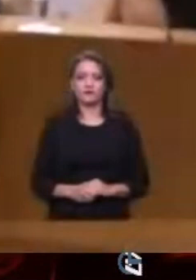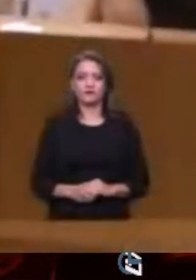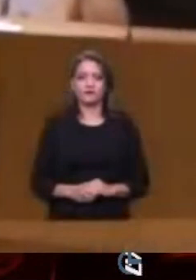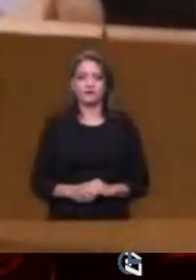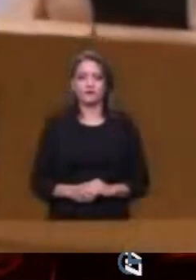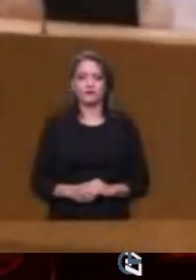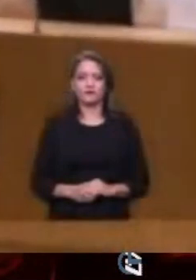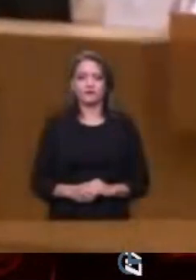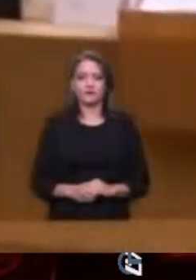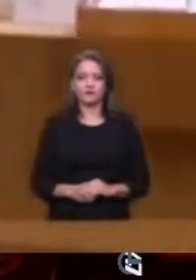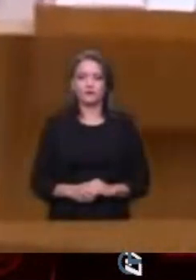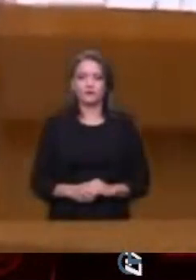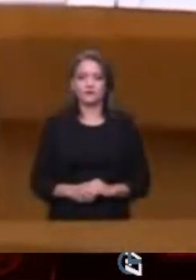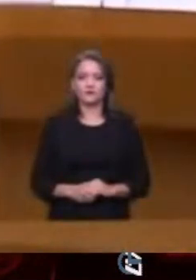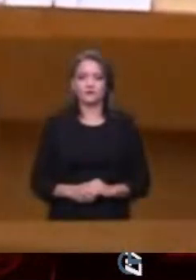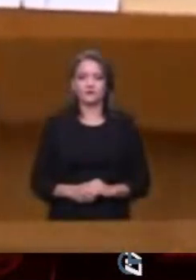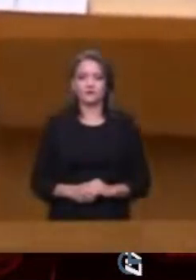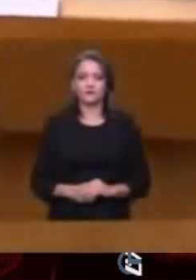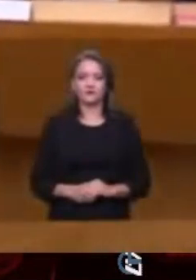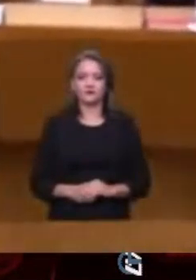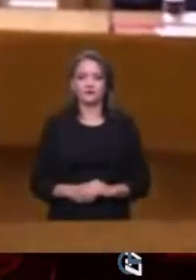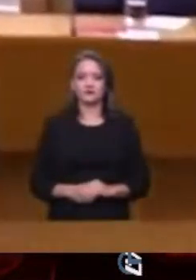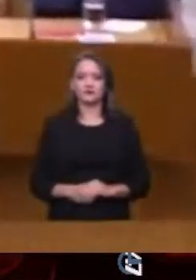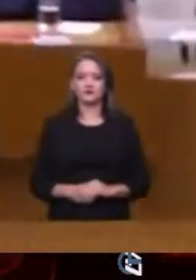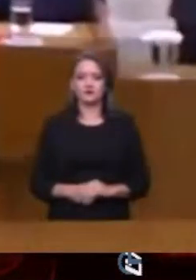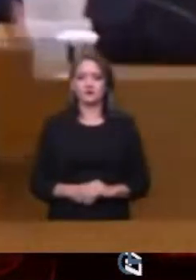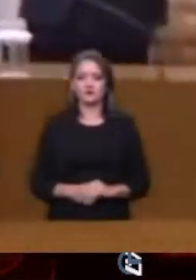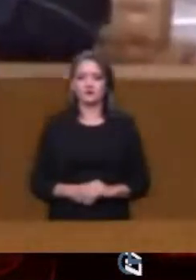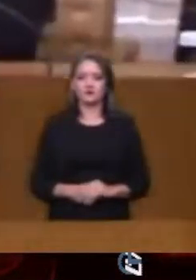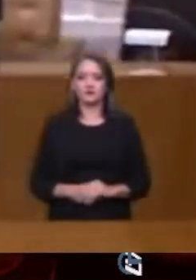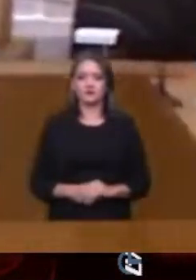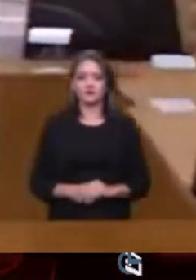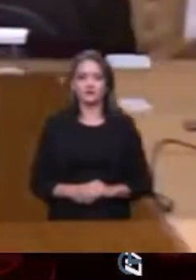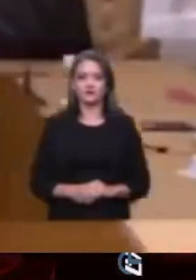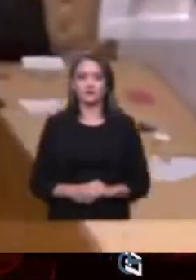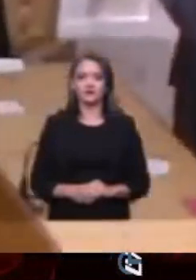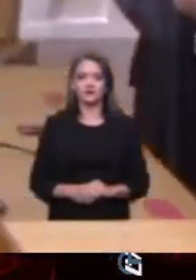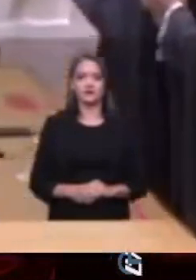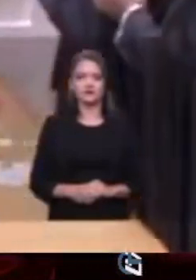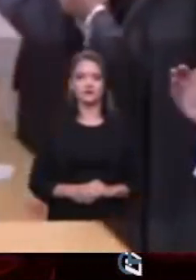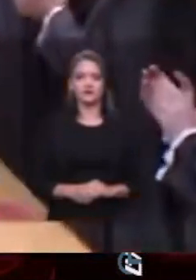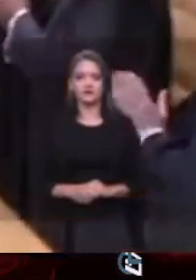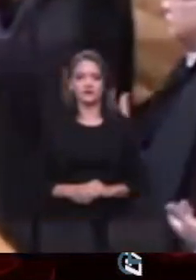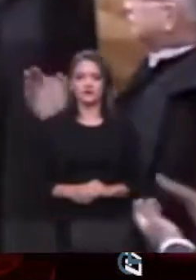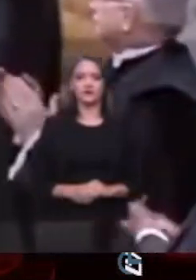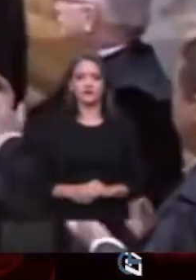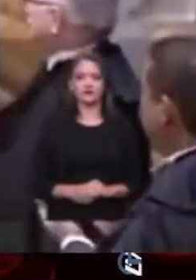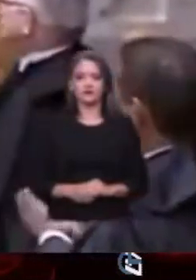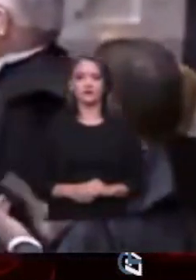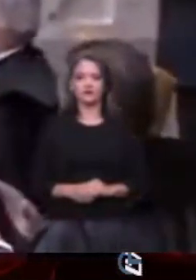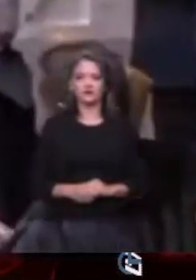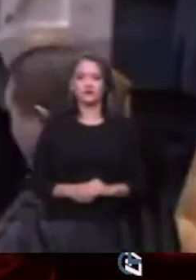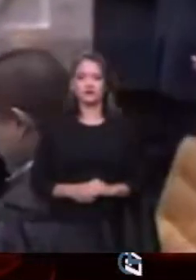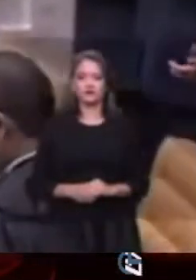no fundo embora mídia tenha feito uma carga danada que era o advogado do Lula etc os ministros